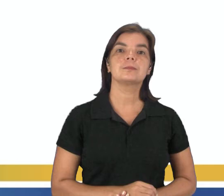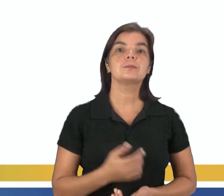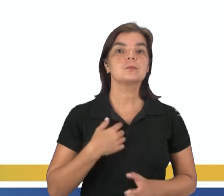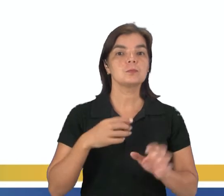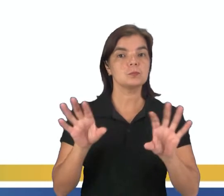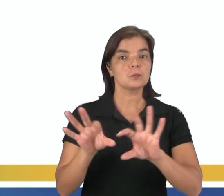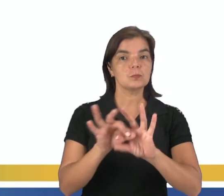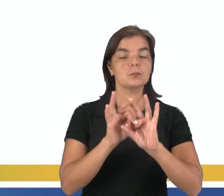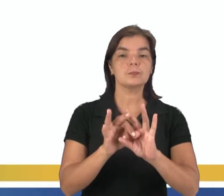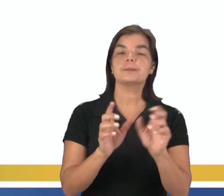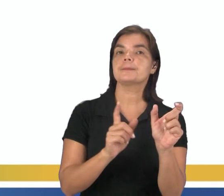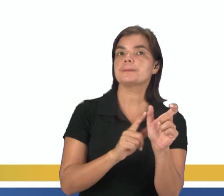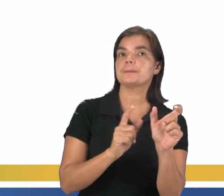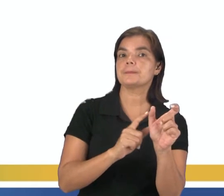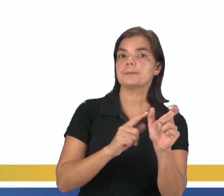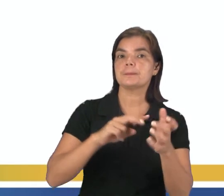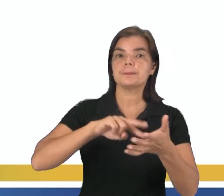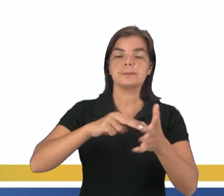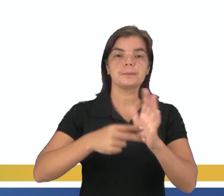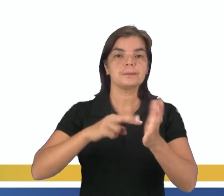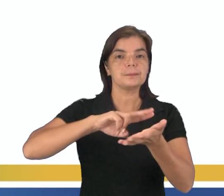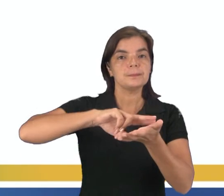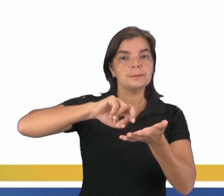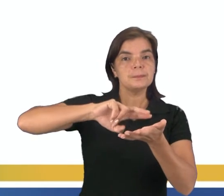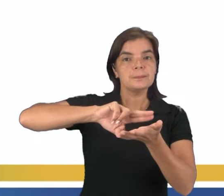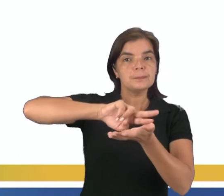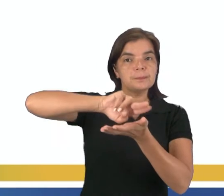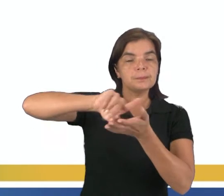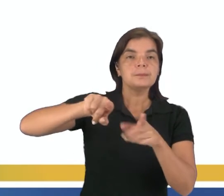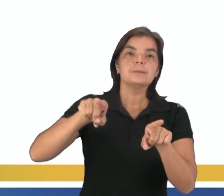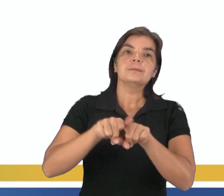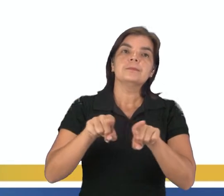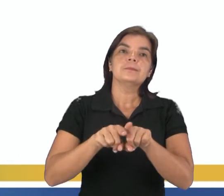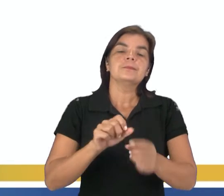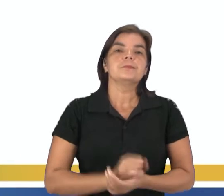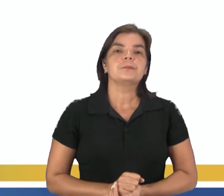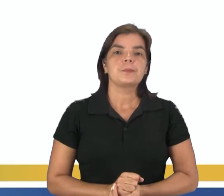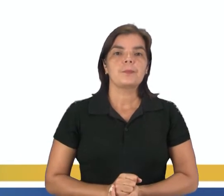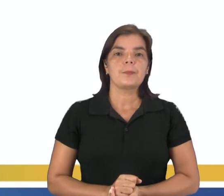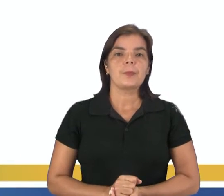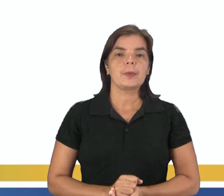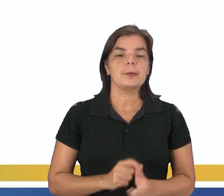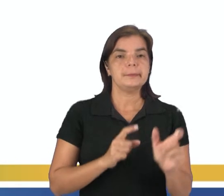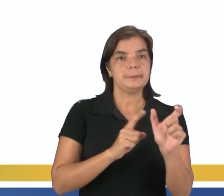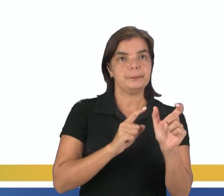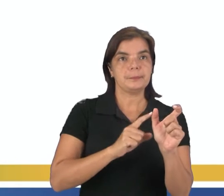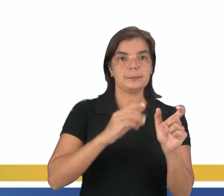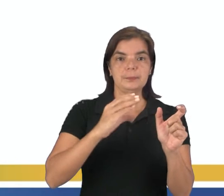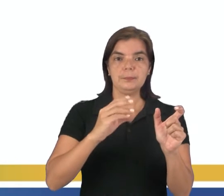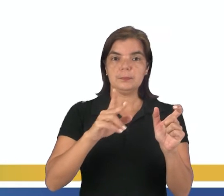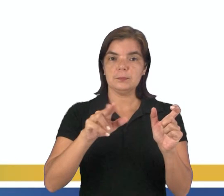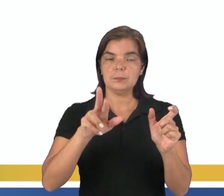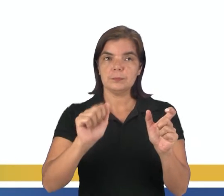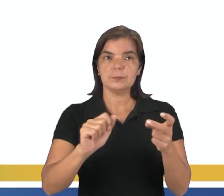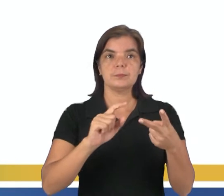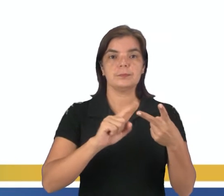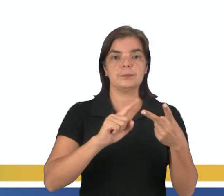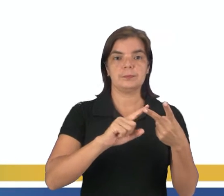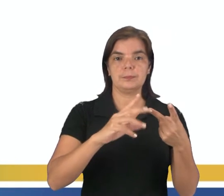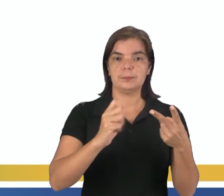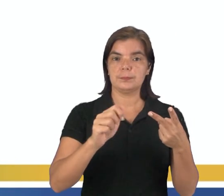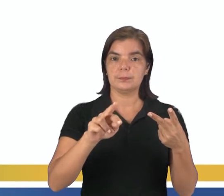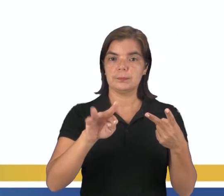Une as palavras polissêmicas com seus significados. As palavras são